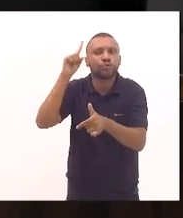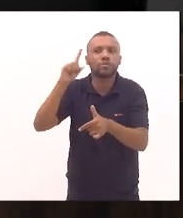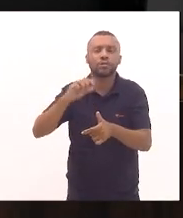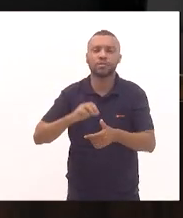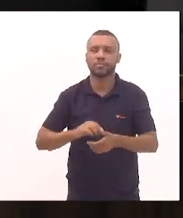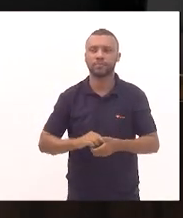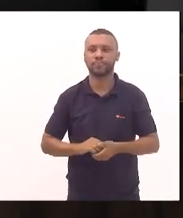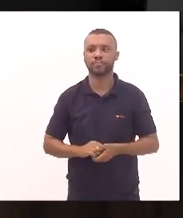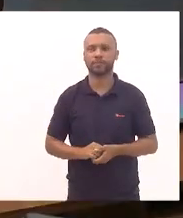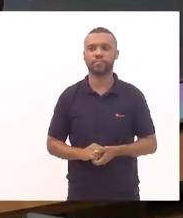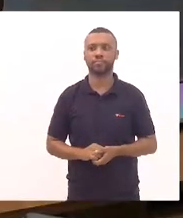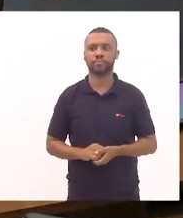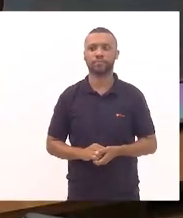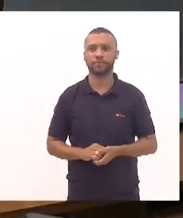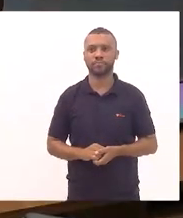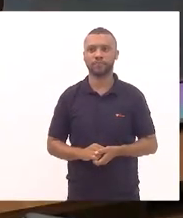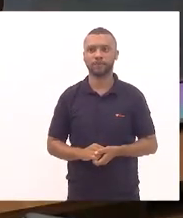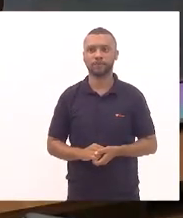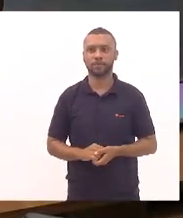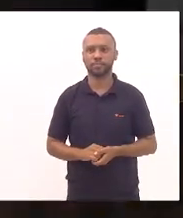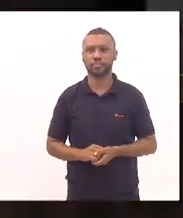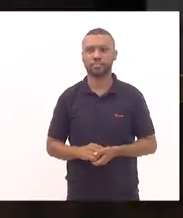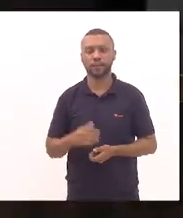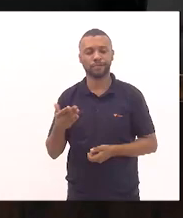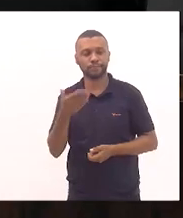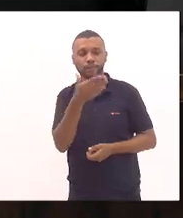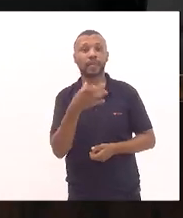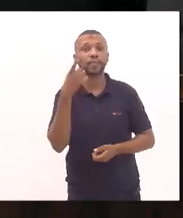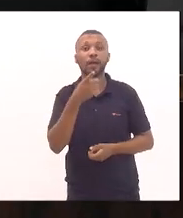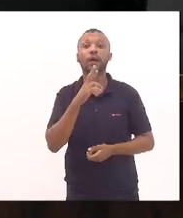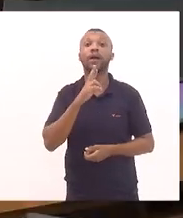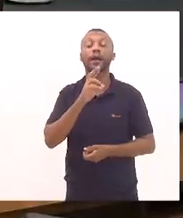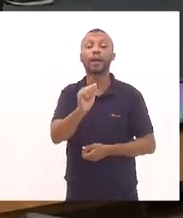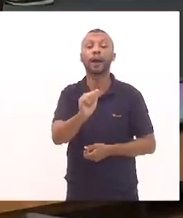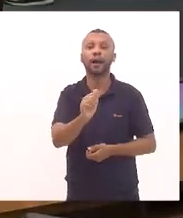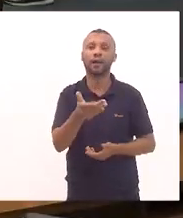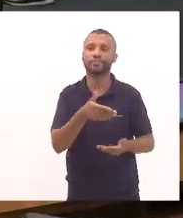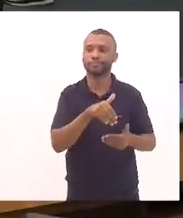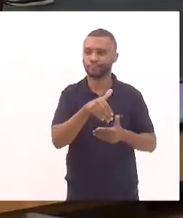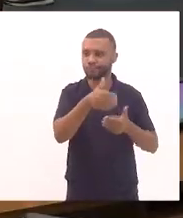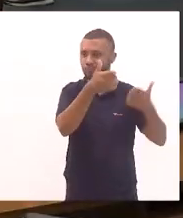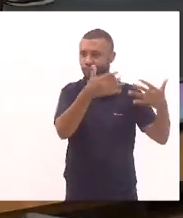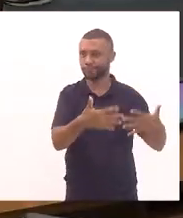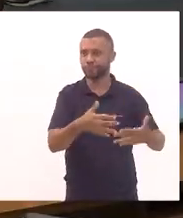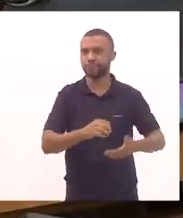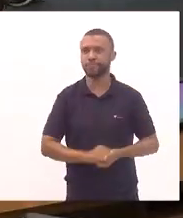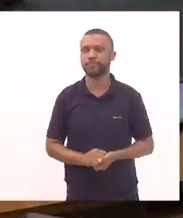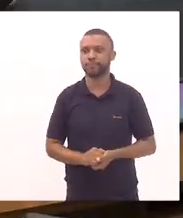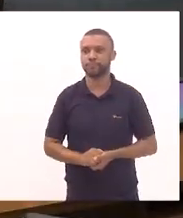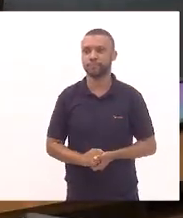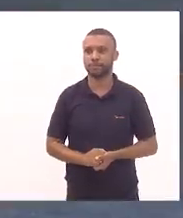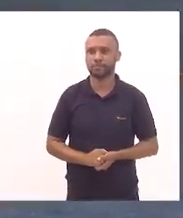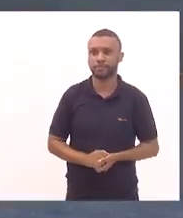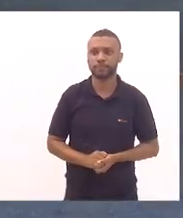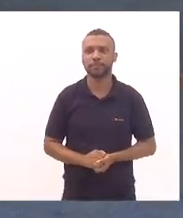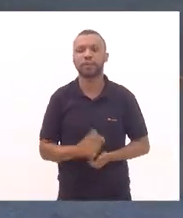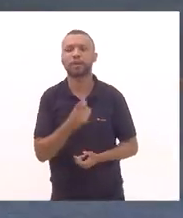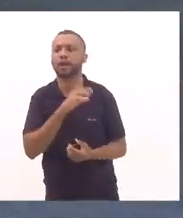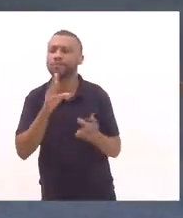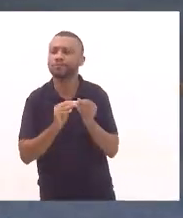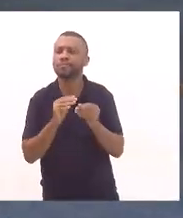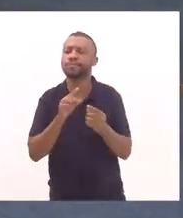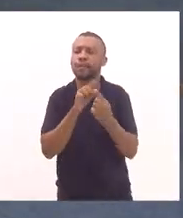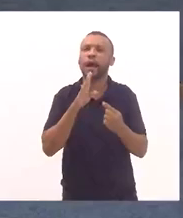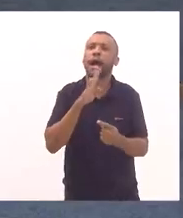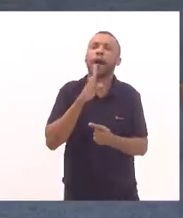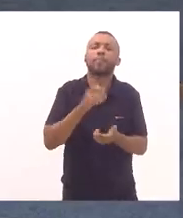dias. Quero ouvir o deputado Rodrigo Amorim. Presidente, quero, de forma muito objetiva, e aí eu